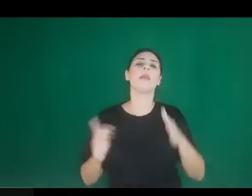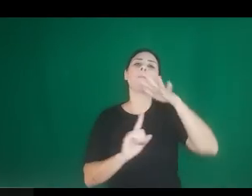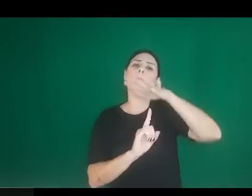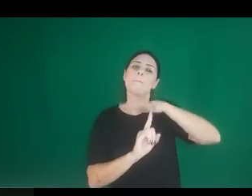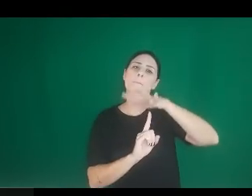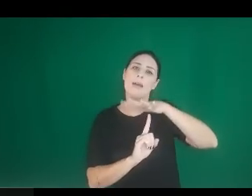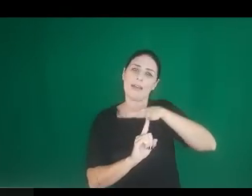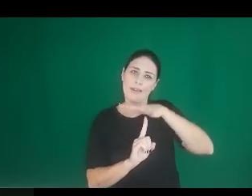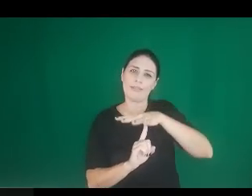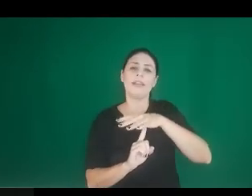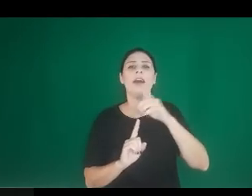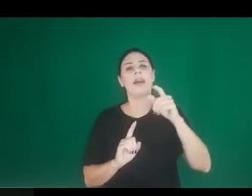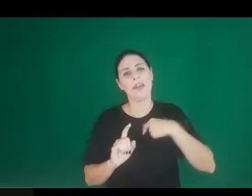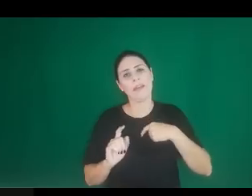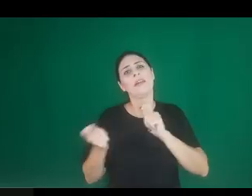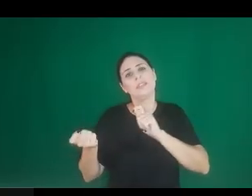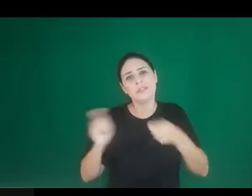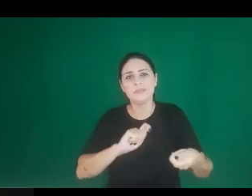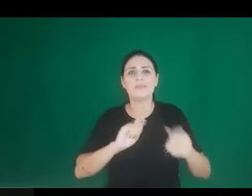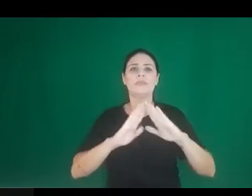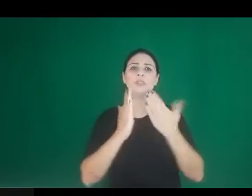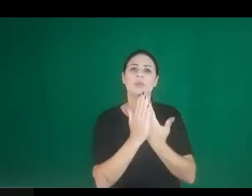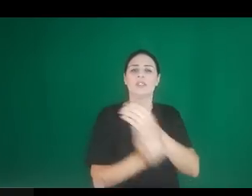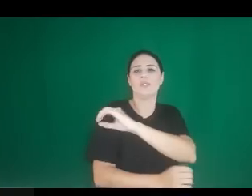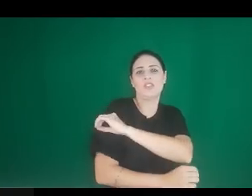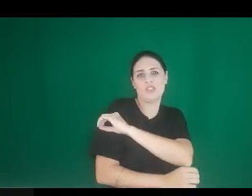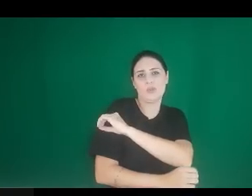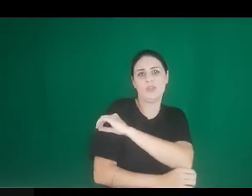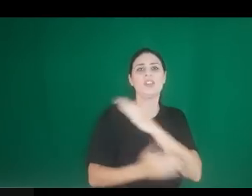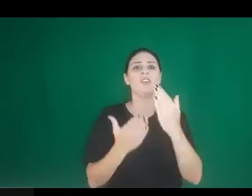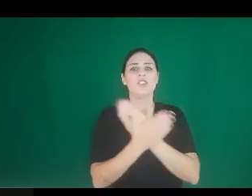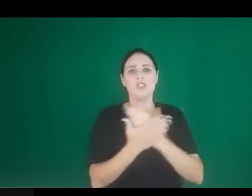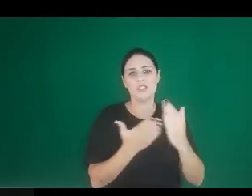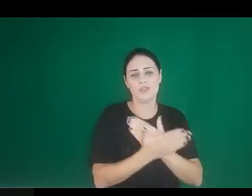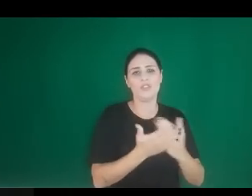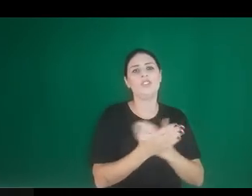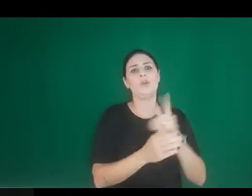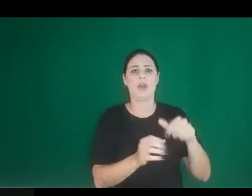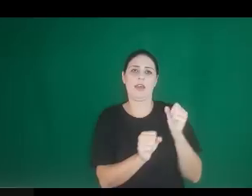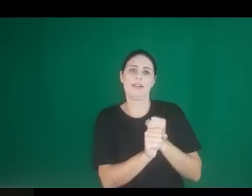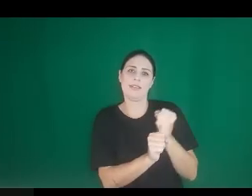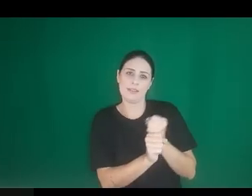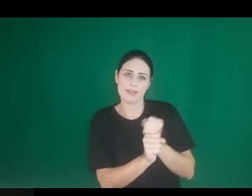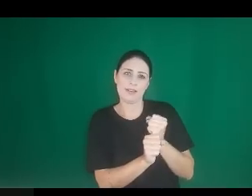uma outra formatação na educação infantil, por exemplo, dividindo por ano, e não